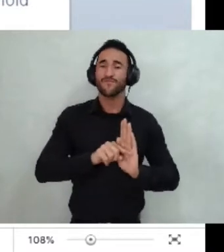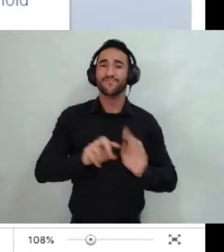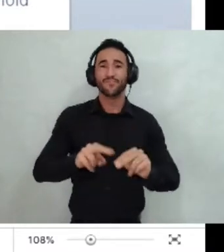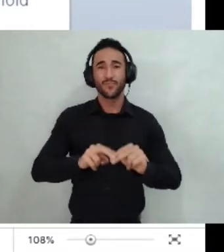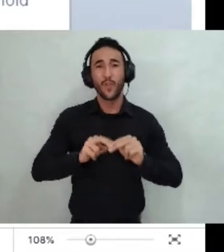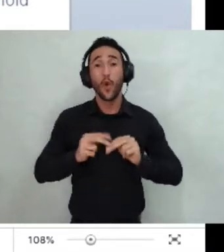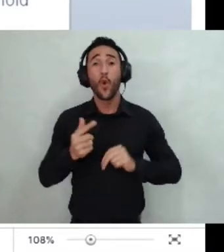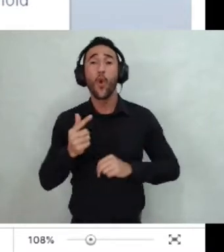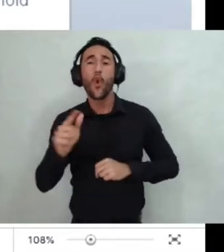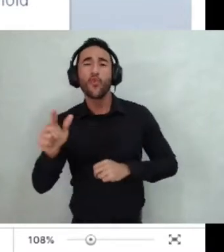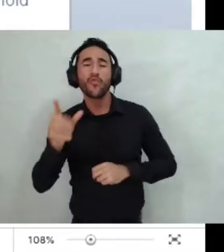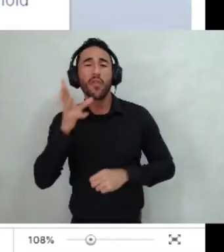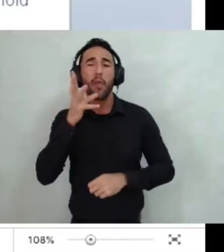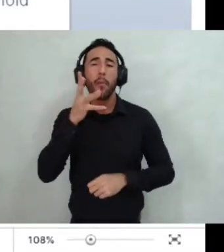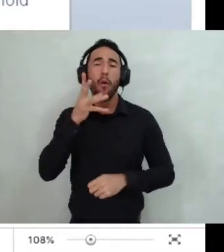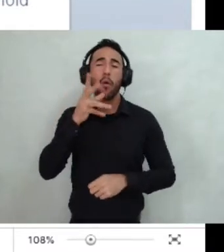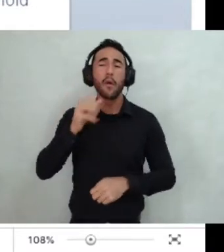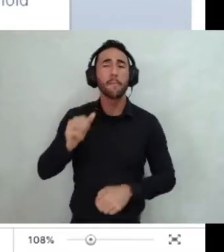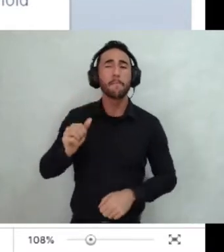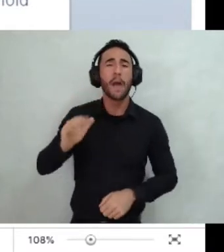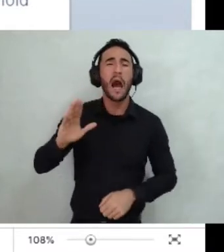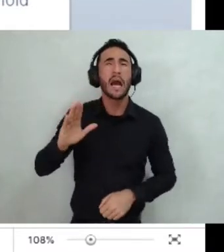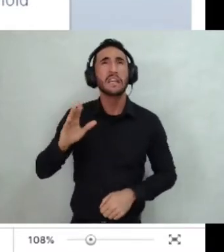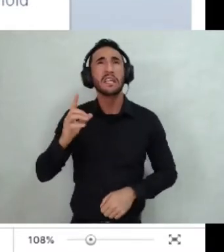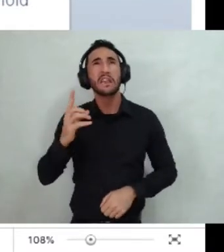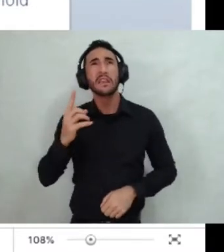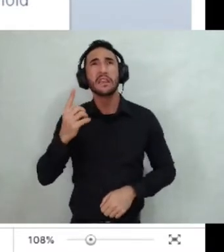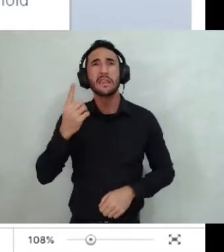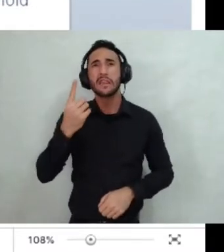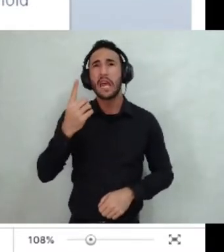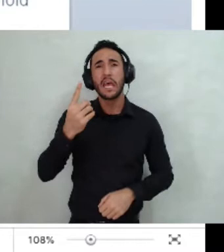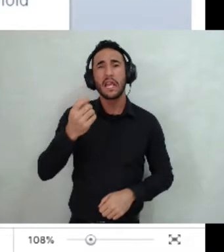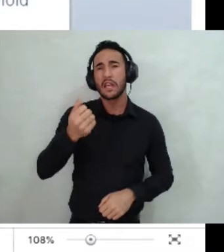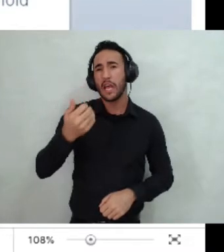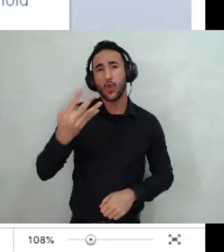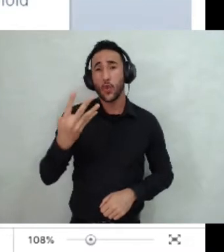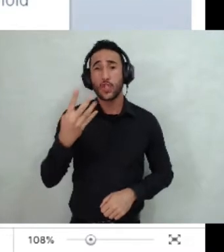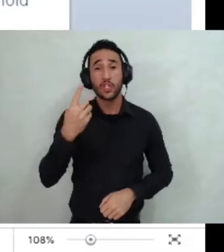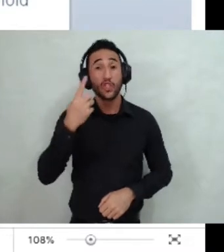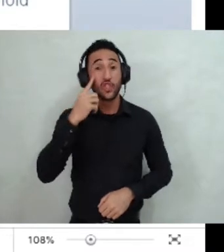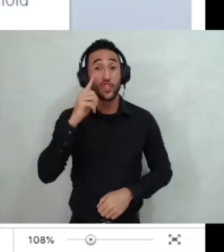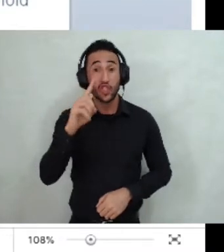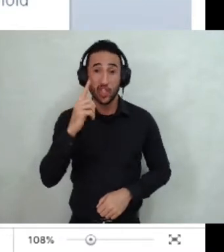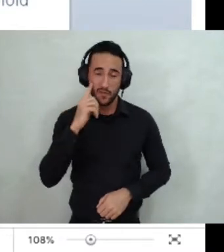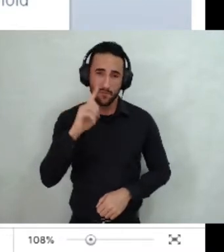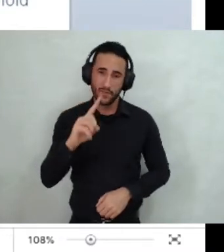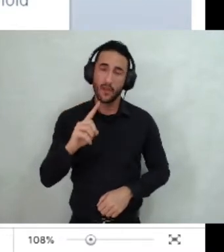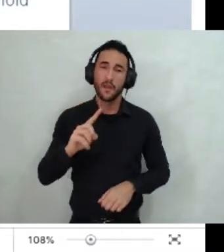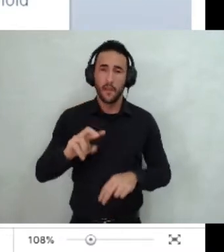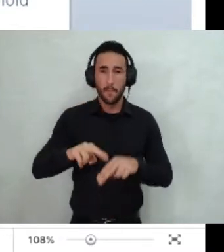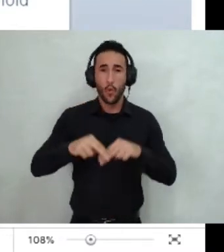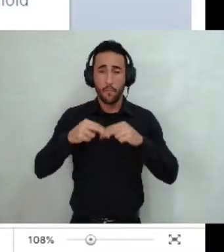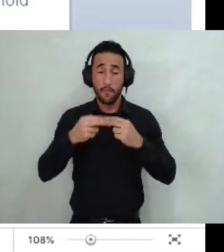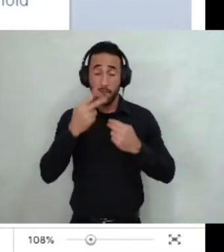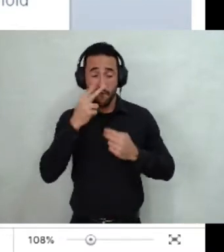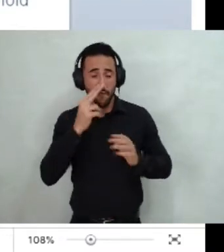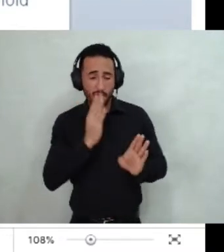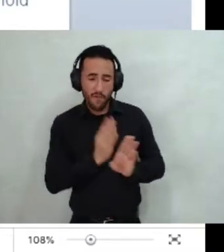prolongada, e em torno do 14º dia, a gente não detectaria mais com facilidade a